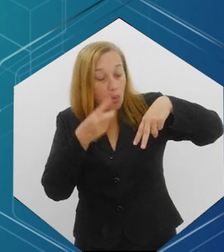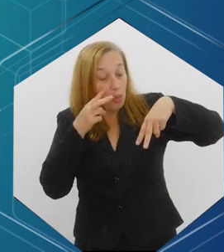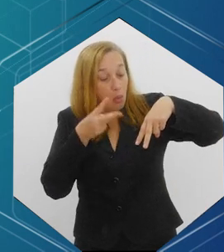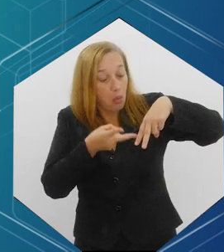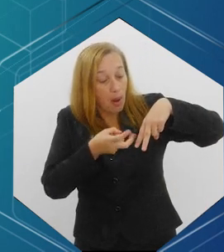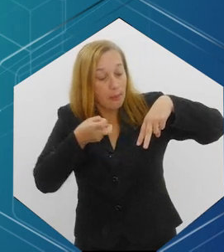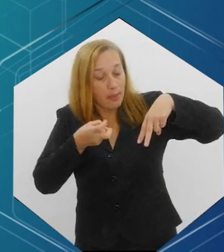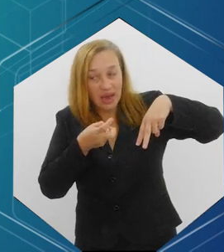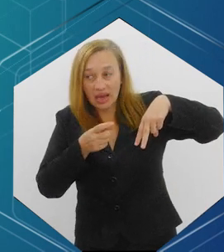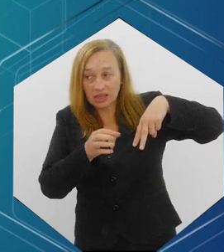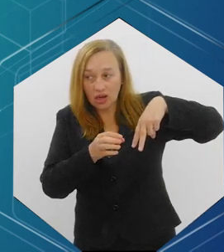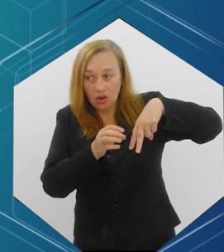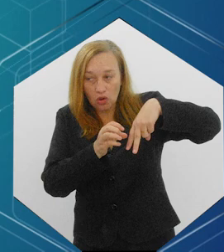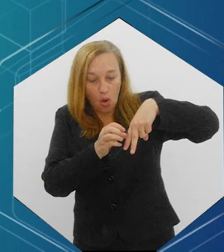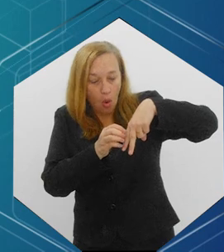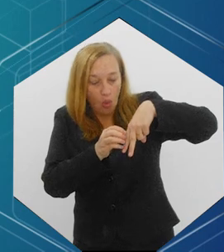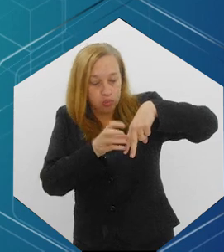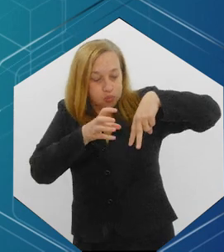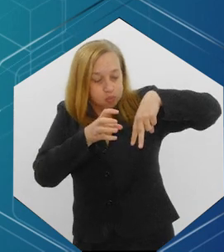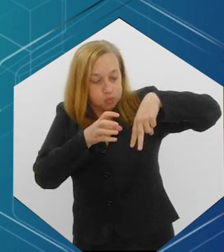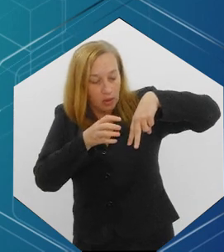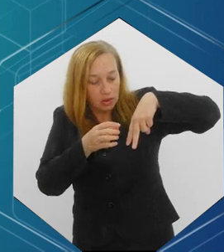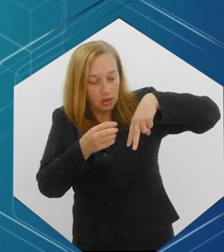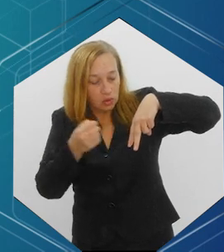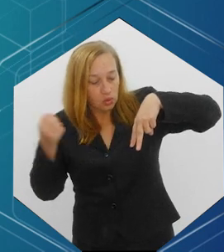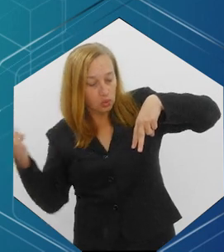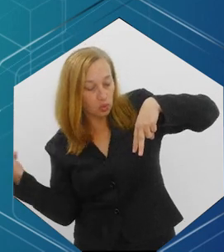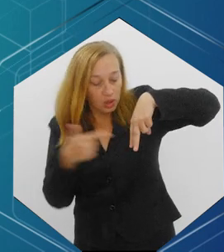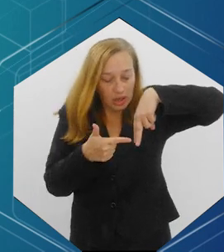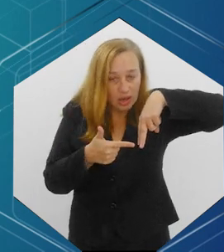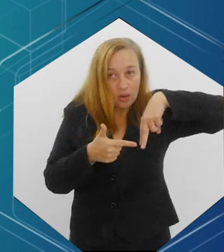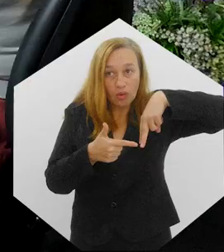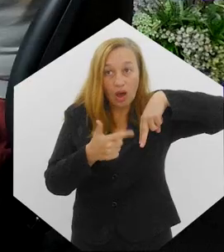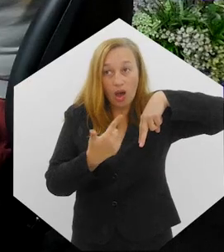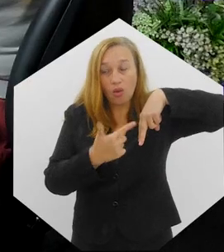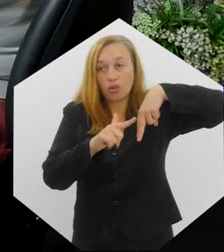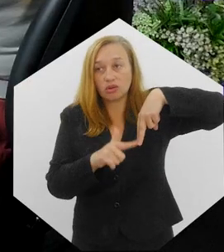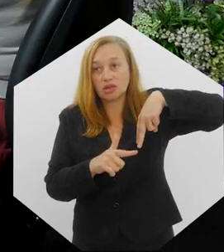observar uma perna mais inchada que a outra. E isso de Sempre. forma